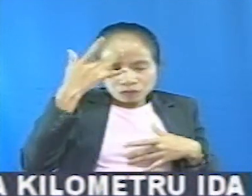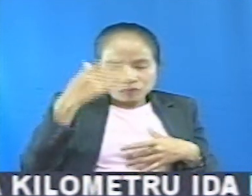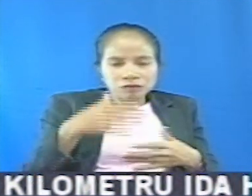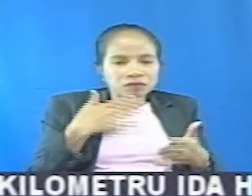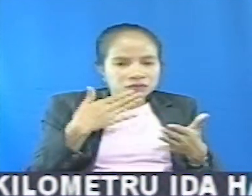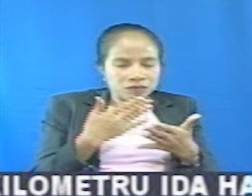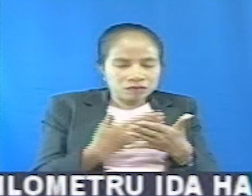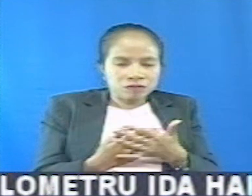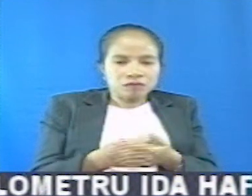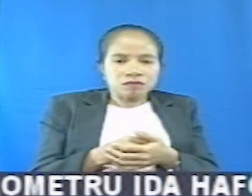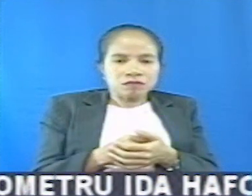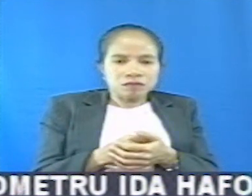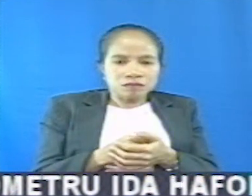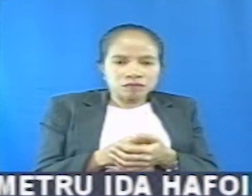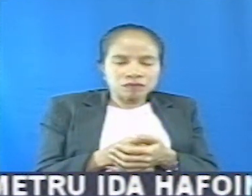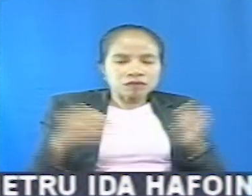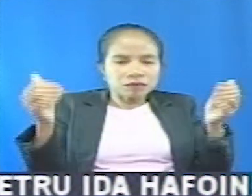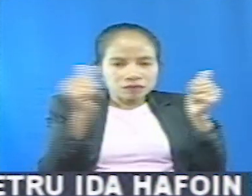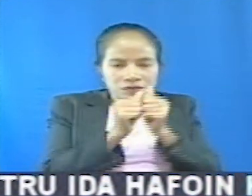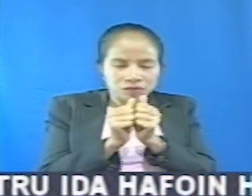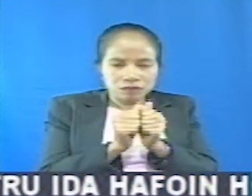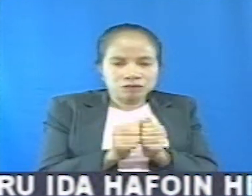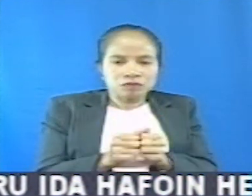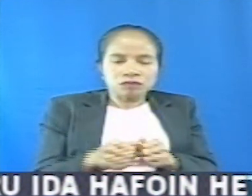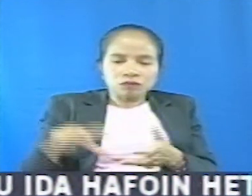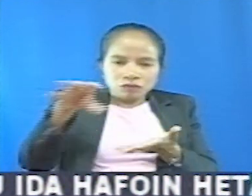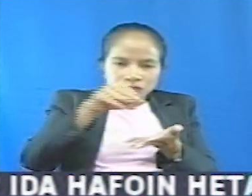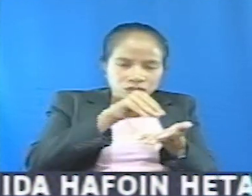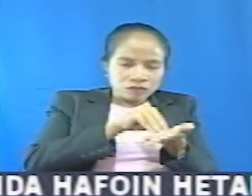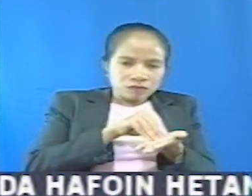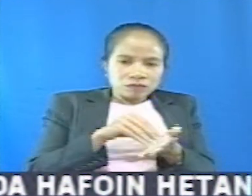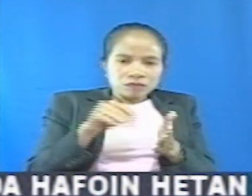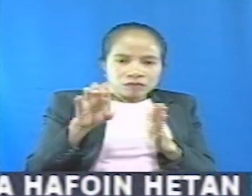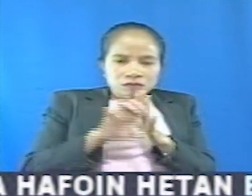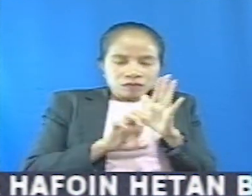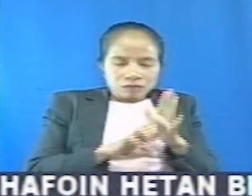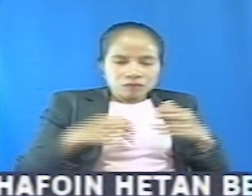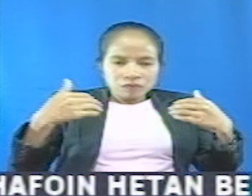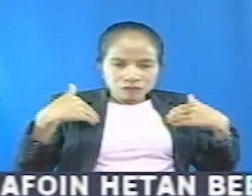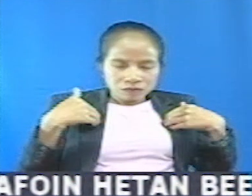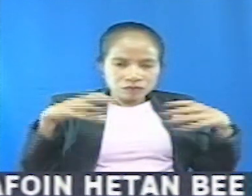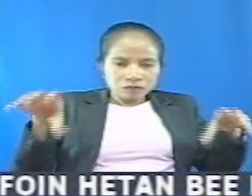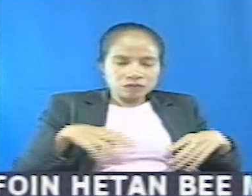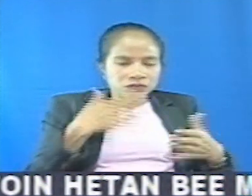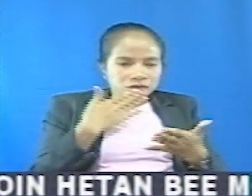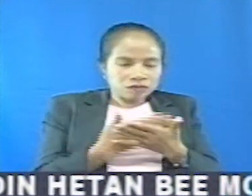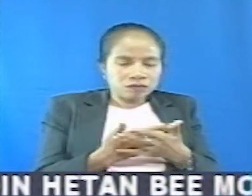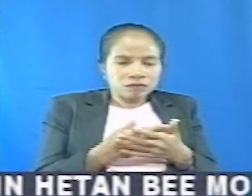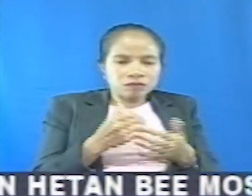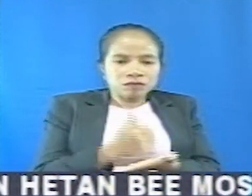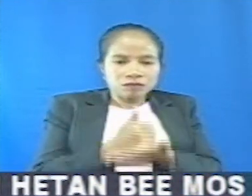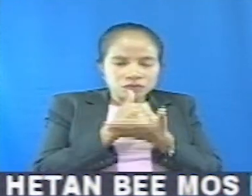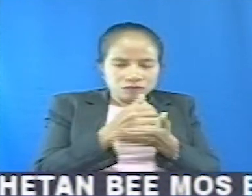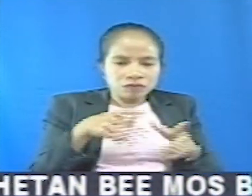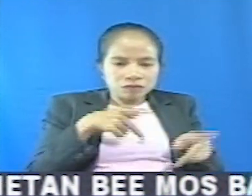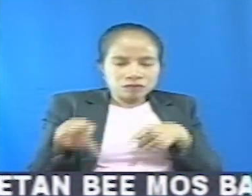kita tengi sólido atu hatete kata hatur e estádio de comitimento na tu salva povo. Se tu